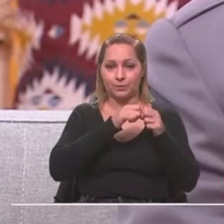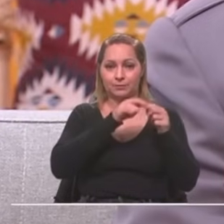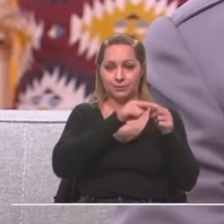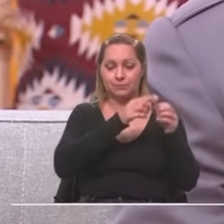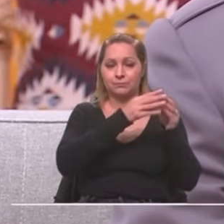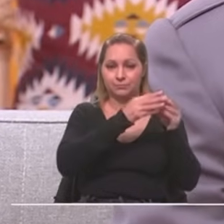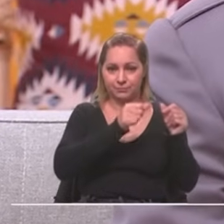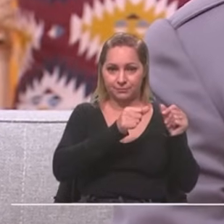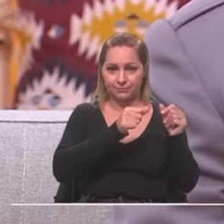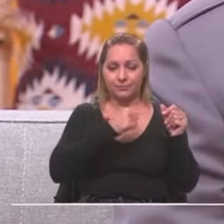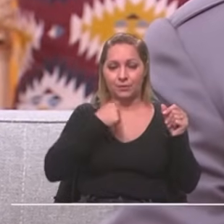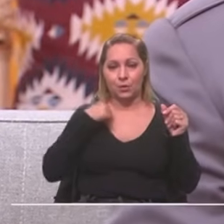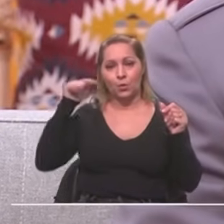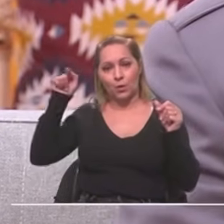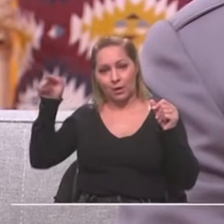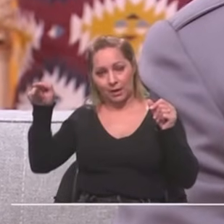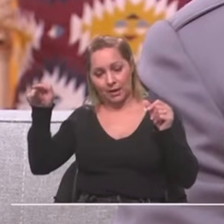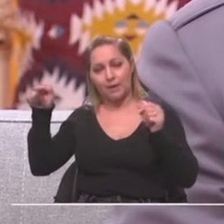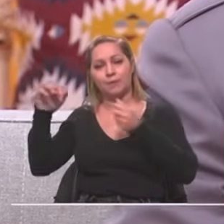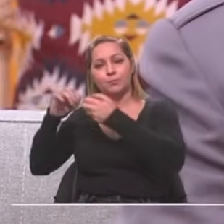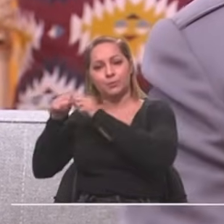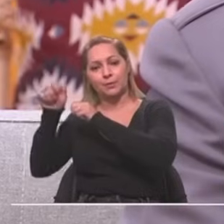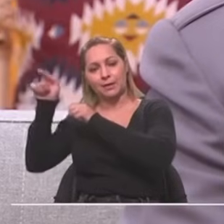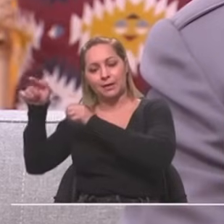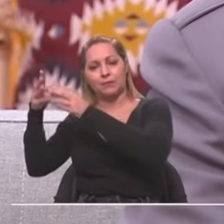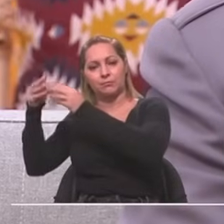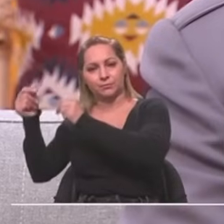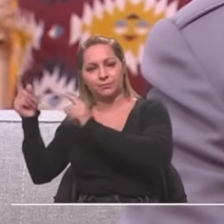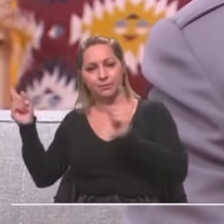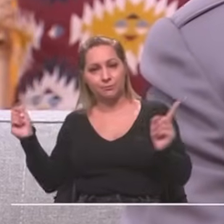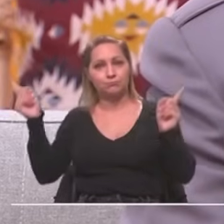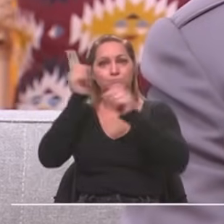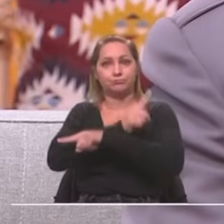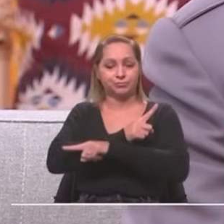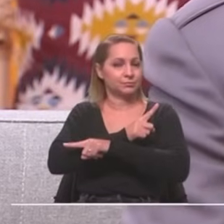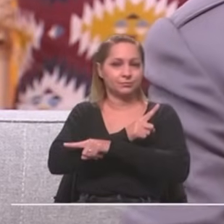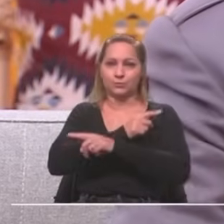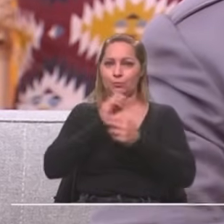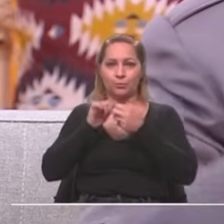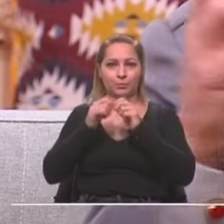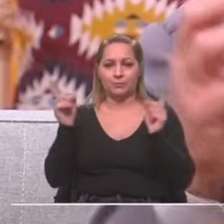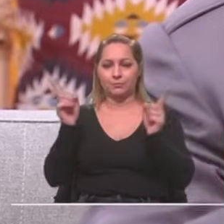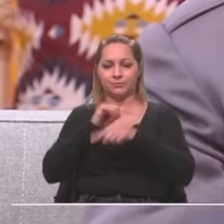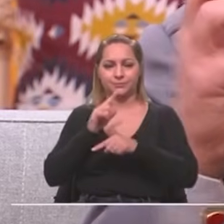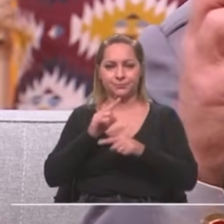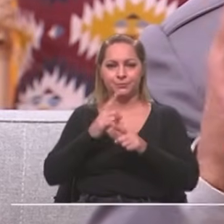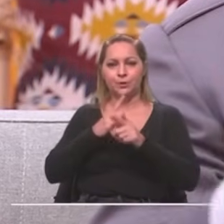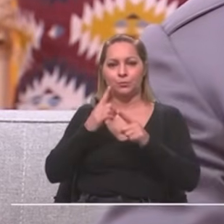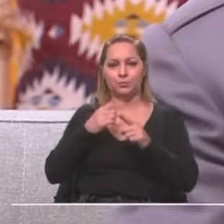coloques. E eu, problemas que lá tenho e os consigo resolver, não te os vou colocar. Porquê? Porque há uma